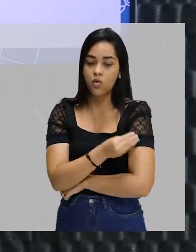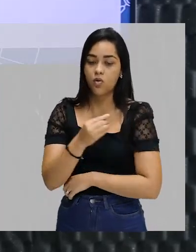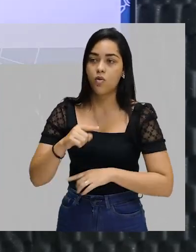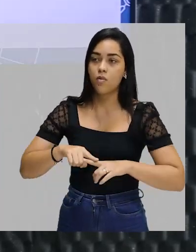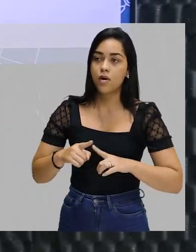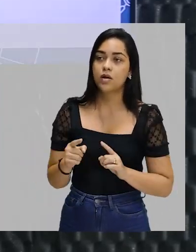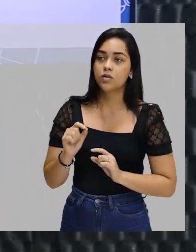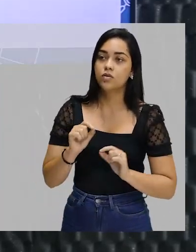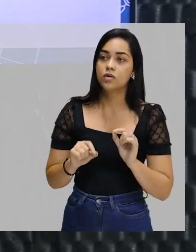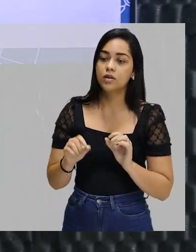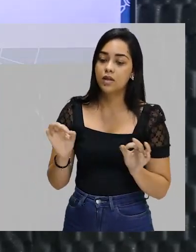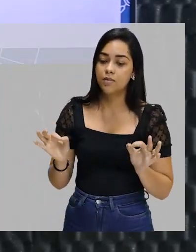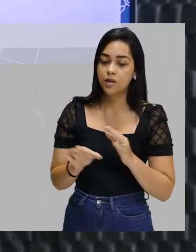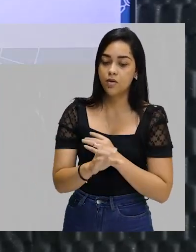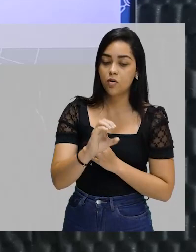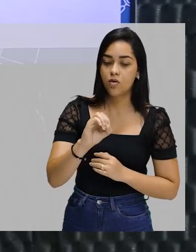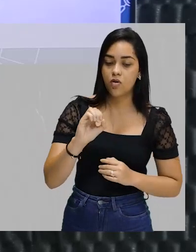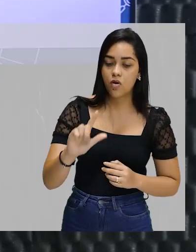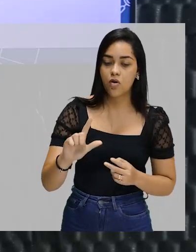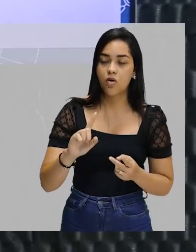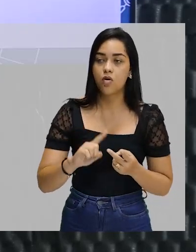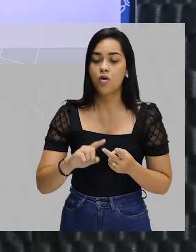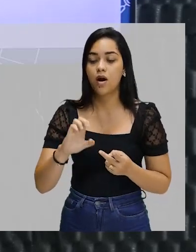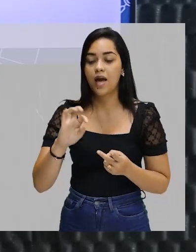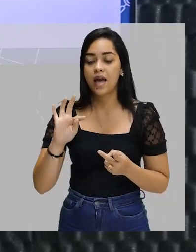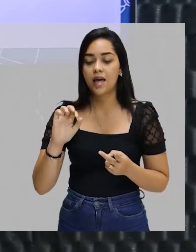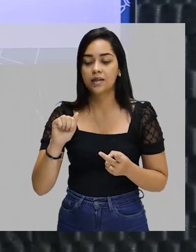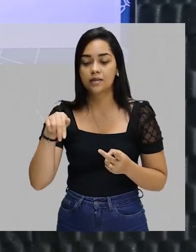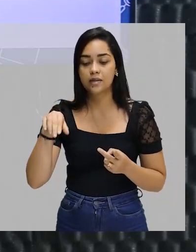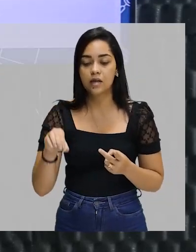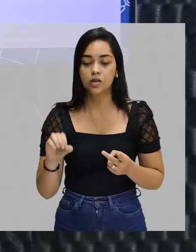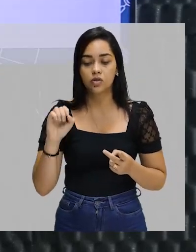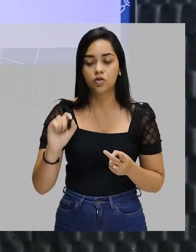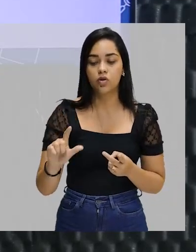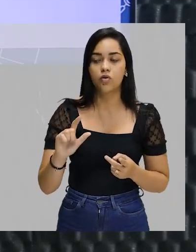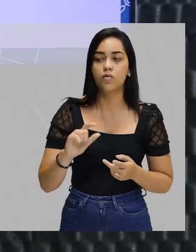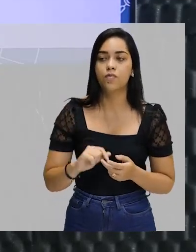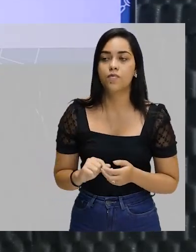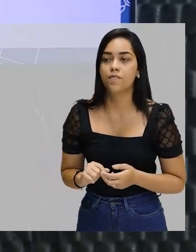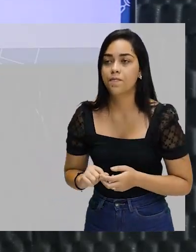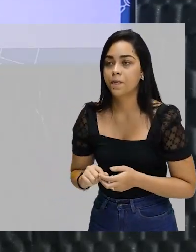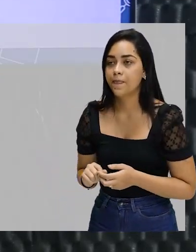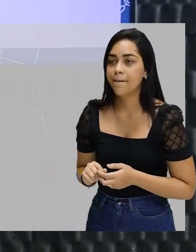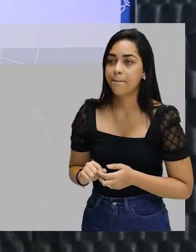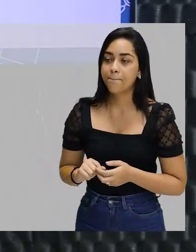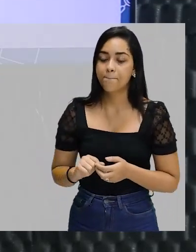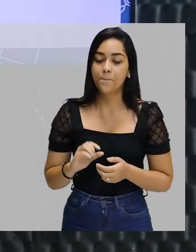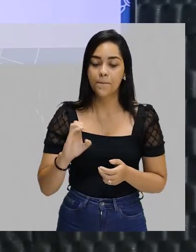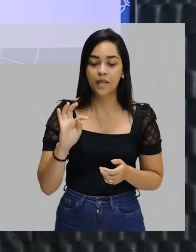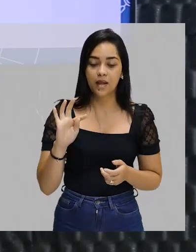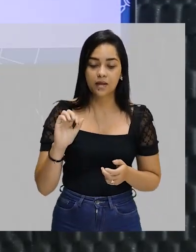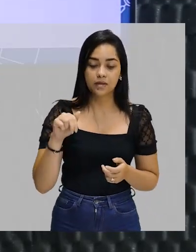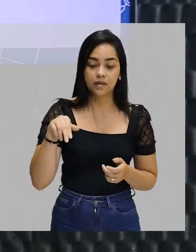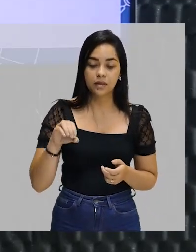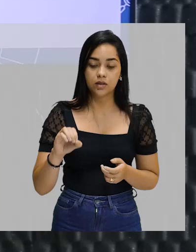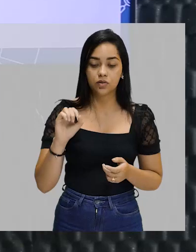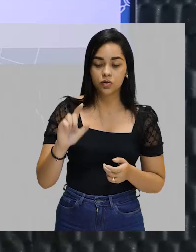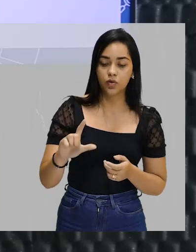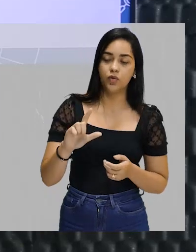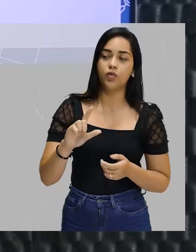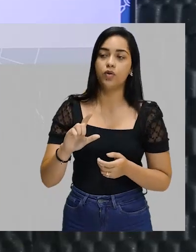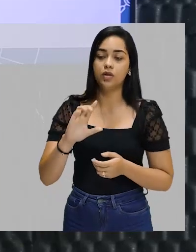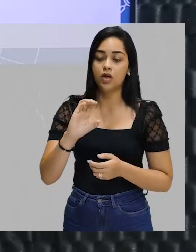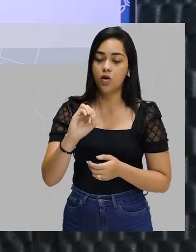um álcool, terminação ol. Etanol, ok? O álcool combustível, etanol.